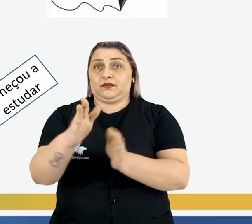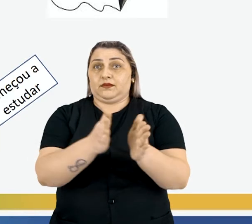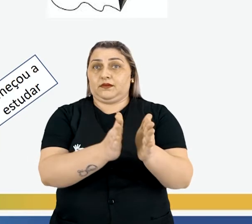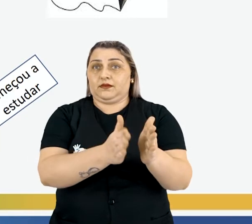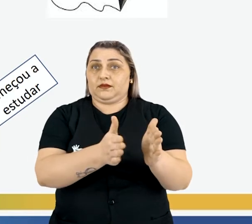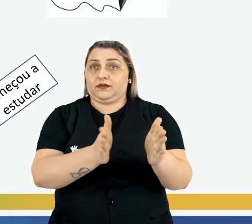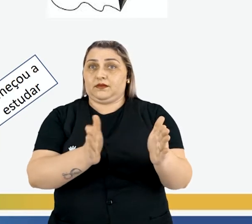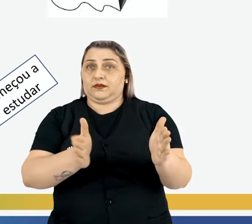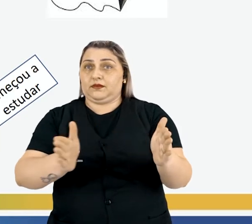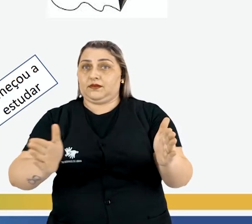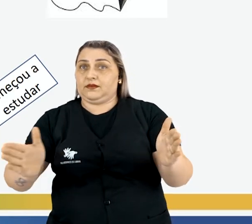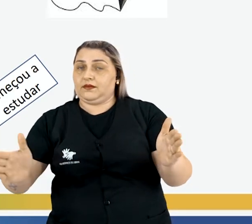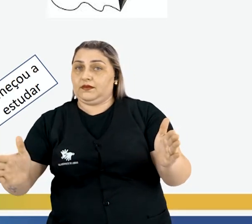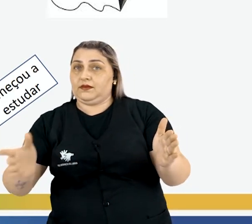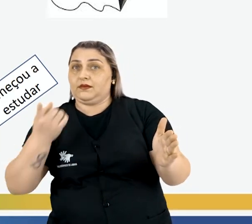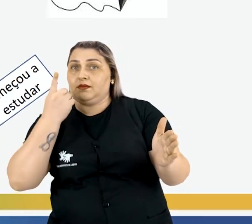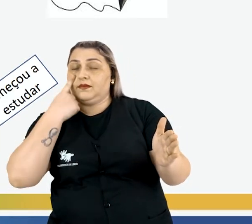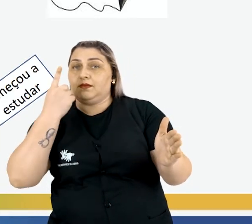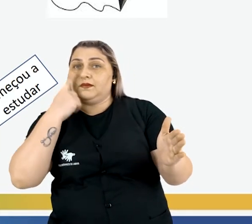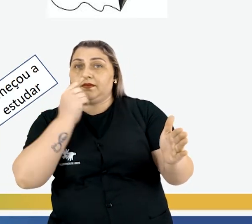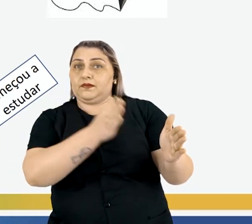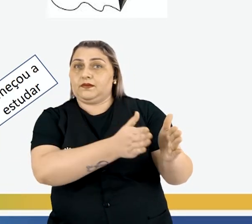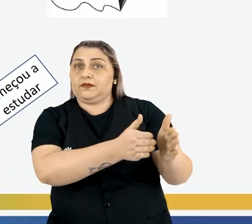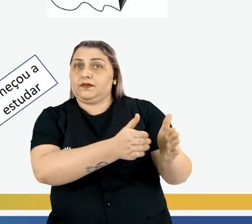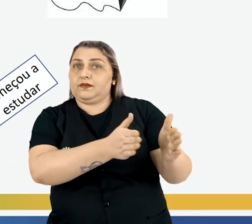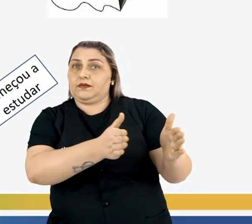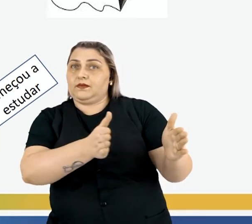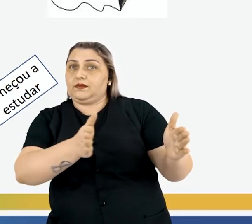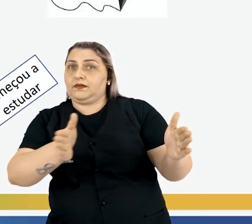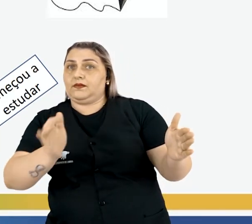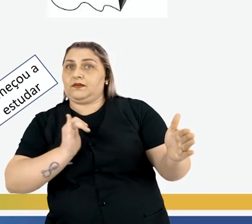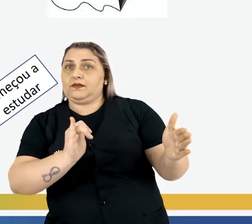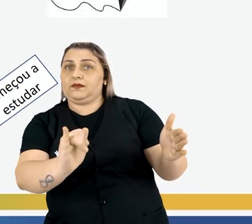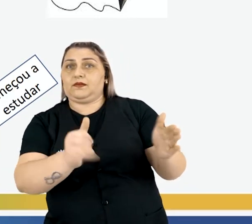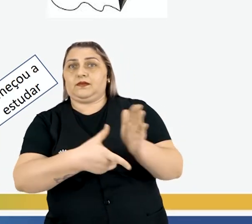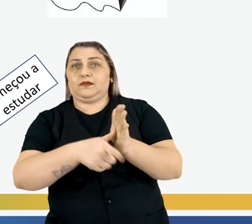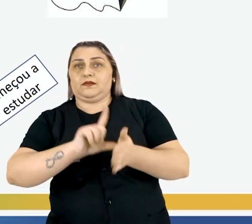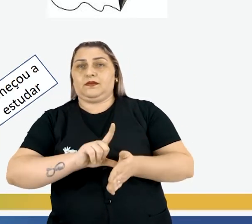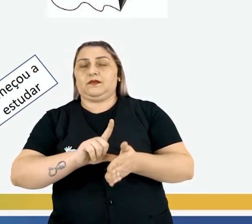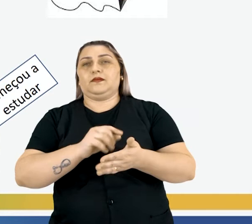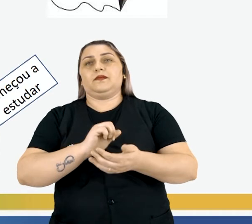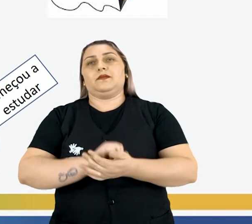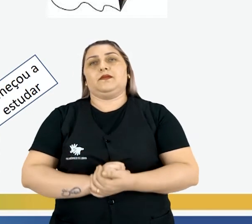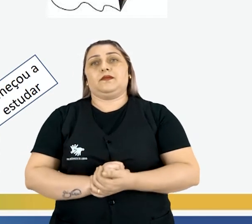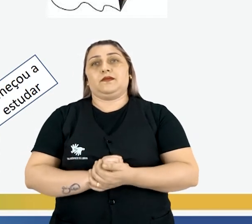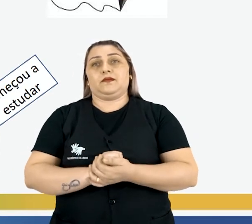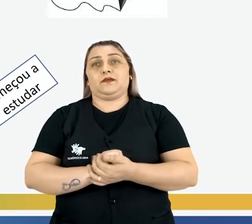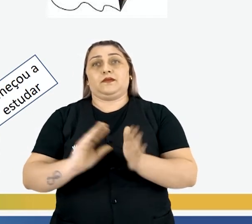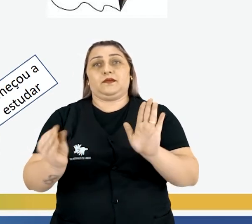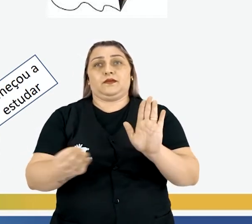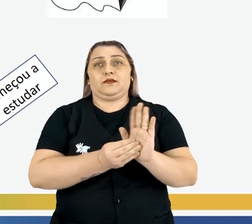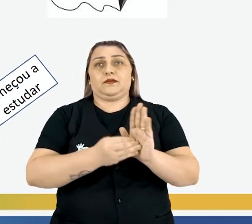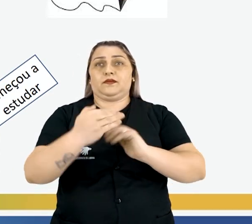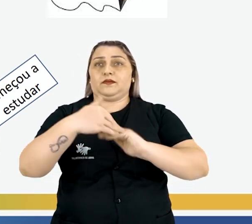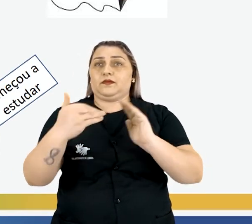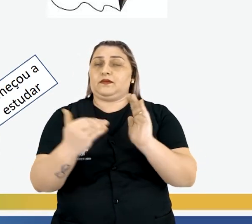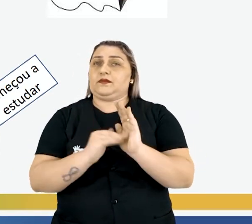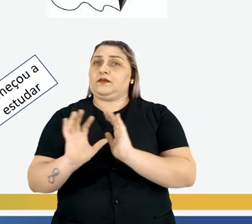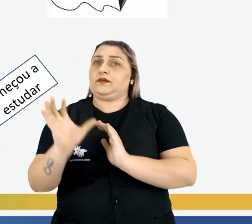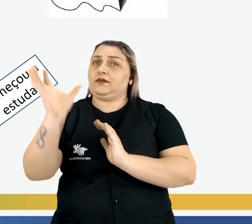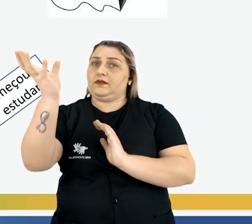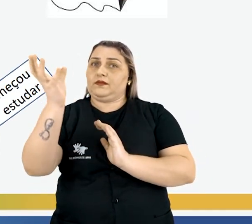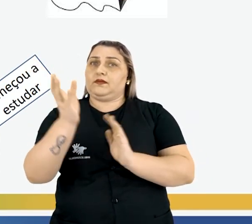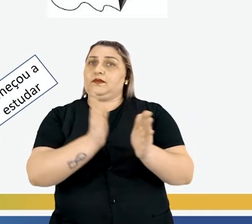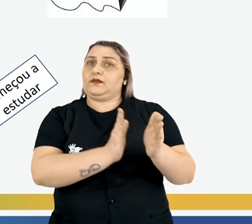do tempo. Olha só a linha do tempo que eu falei para vocês anteriormente. É onde a gente vai colocar tudo que